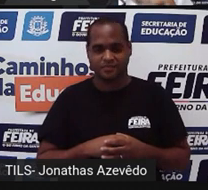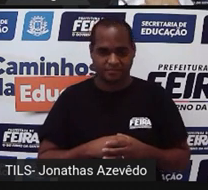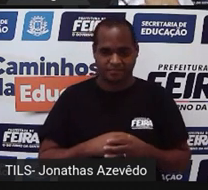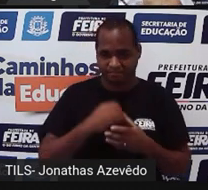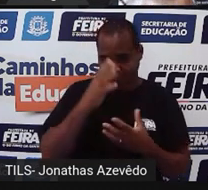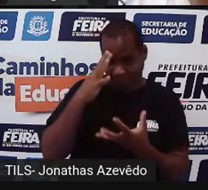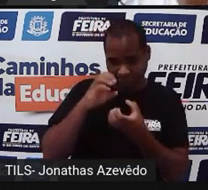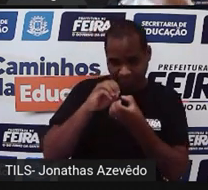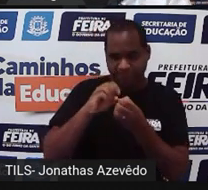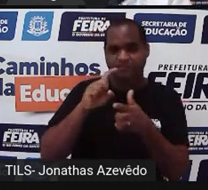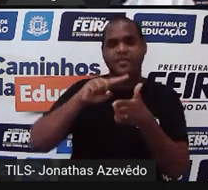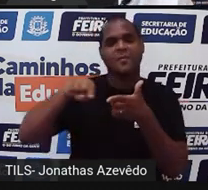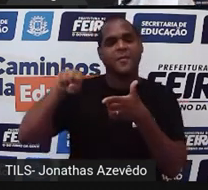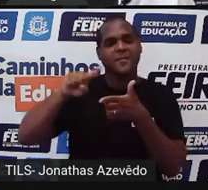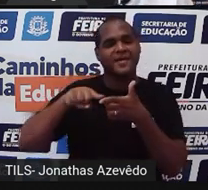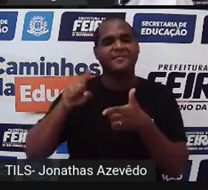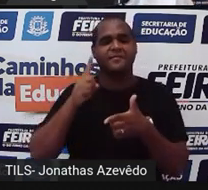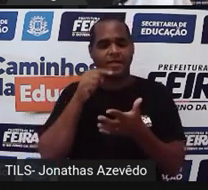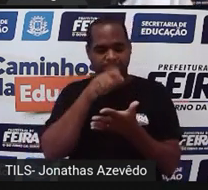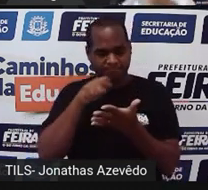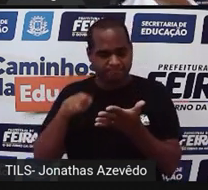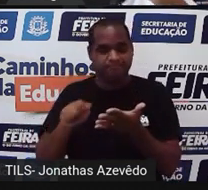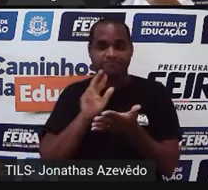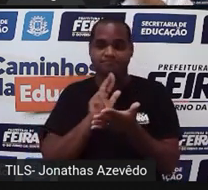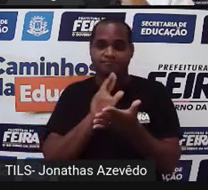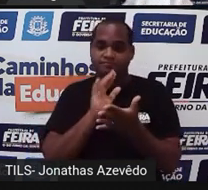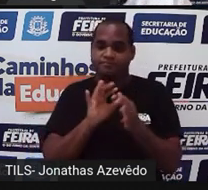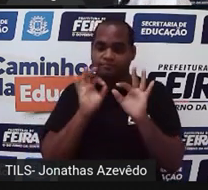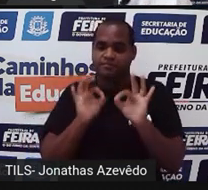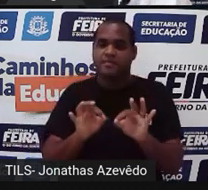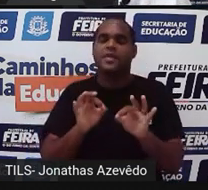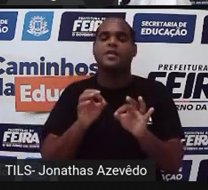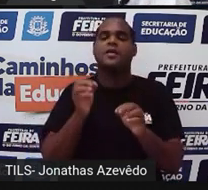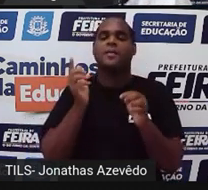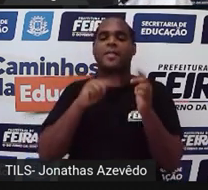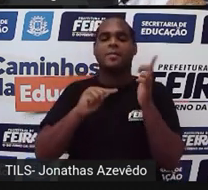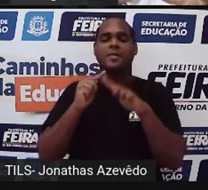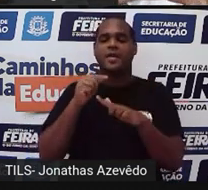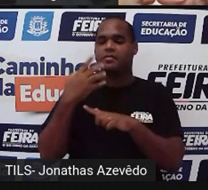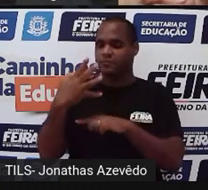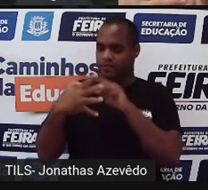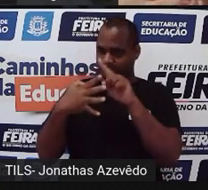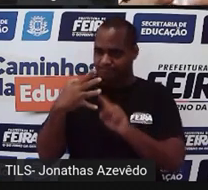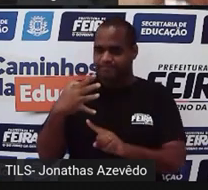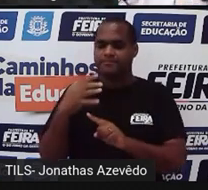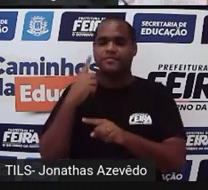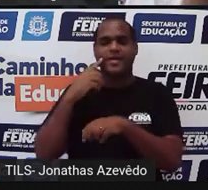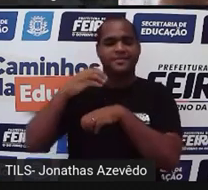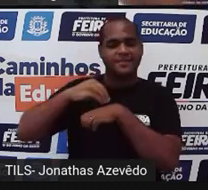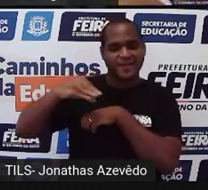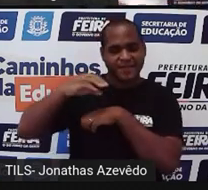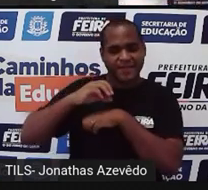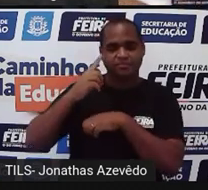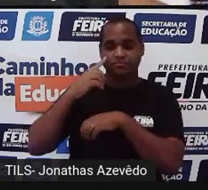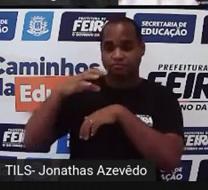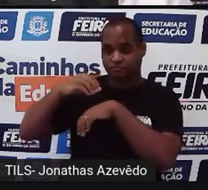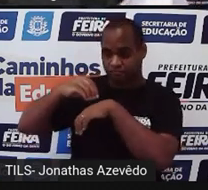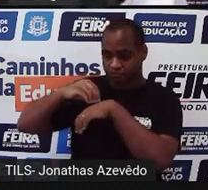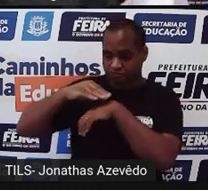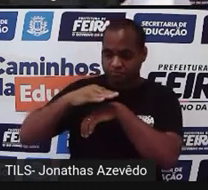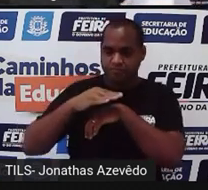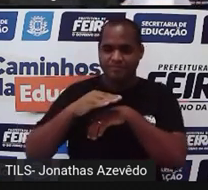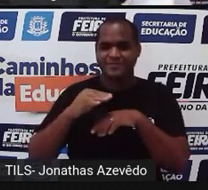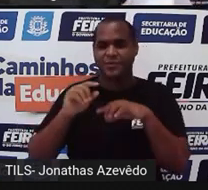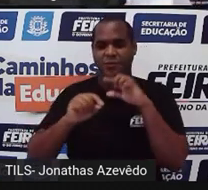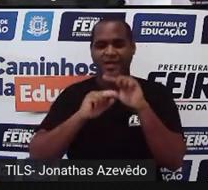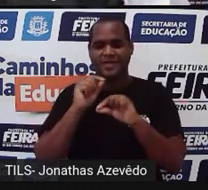Compreendi o problema, fiz as minhas anotações ali, fiz quatro anotações. Eu pego essas anotações e levo para o